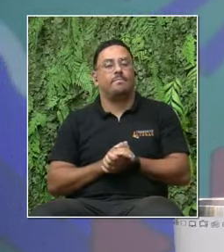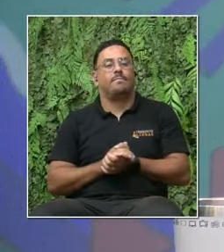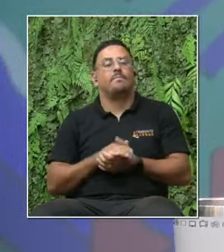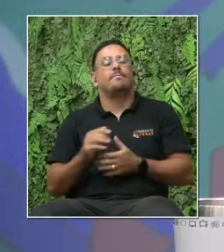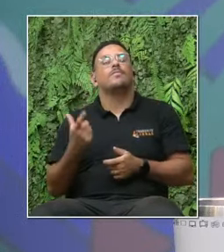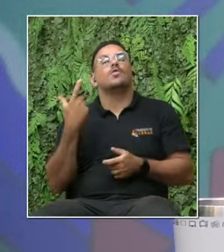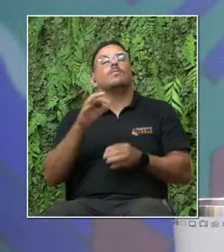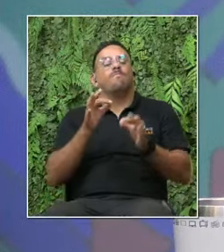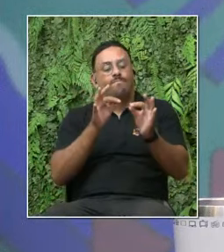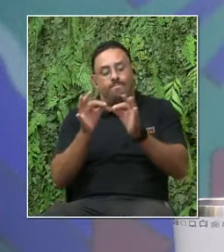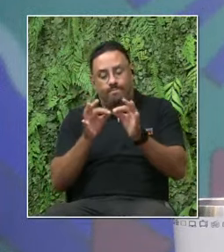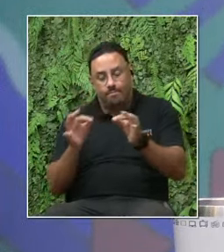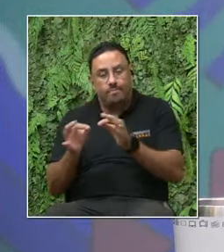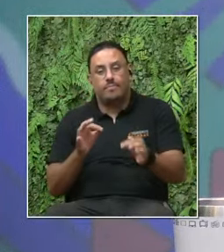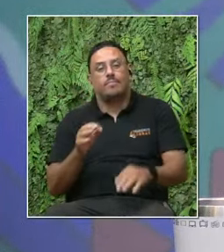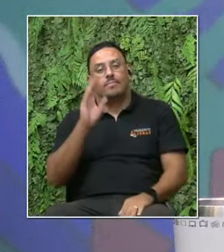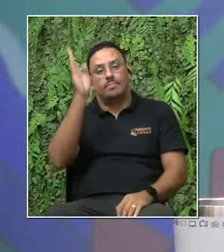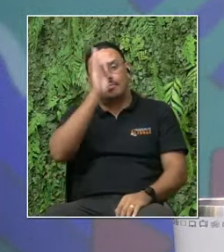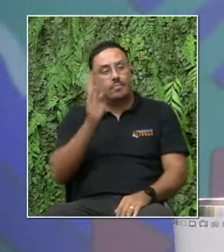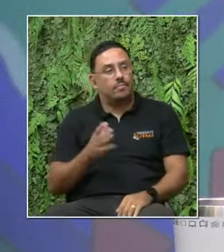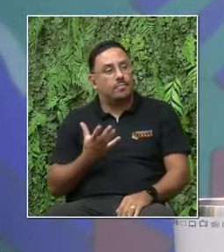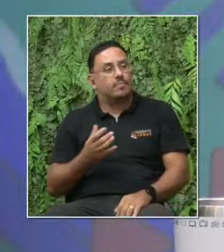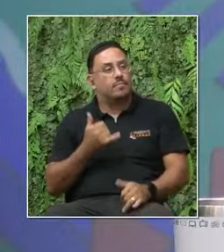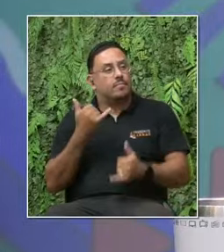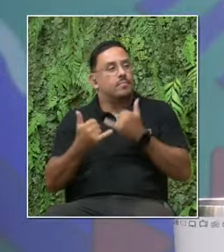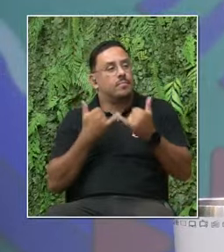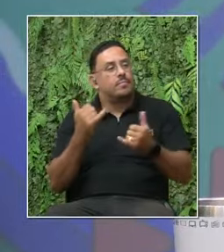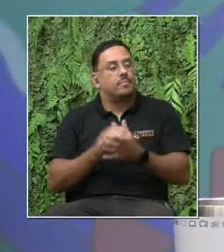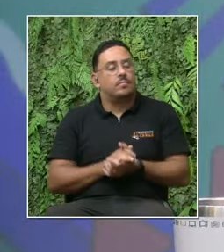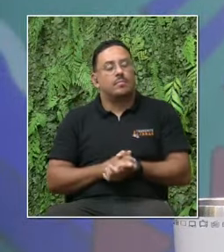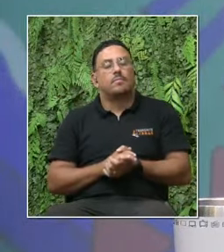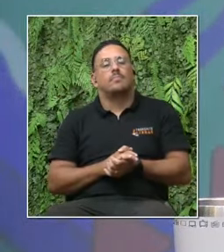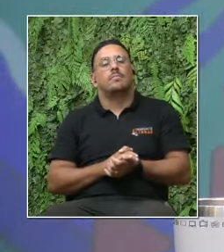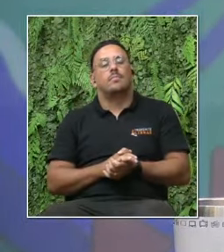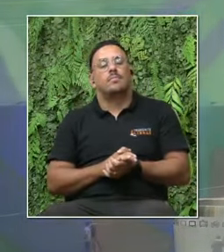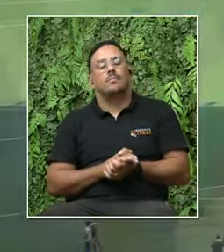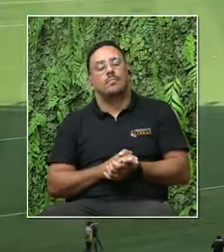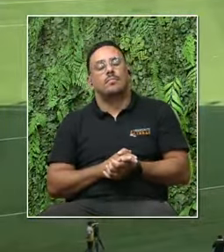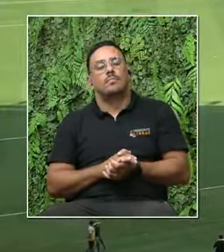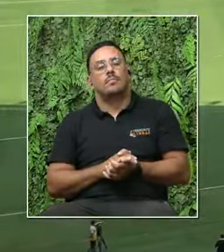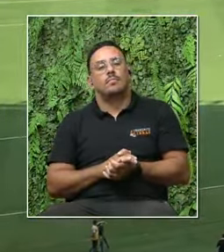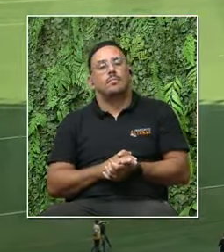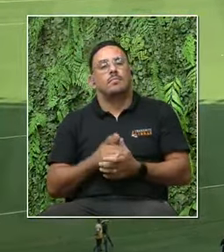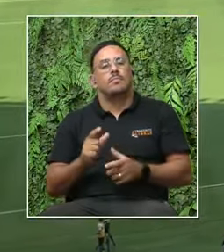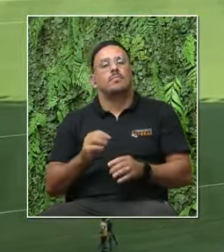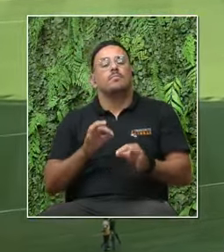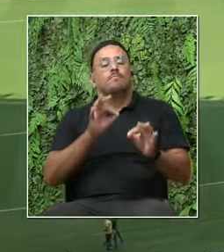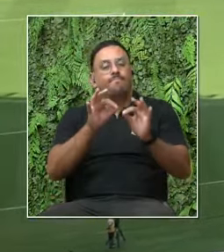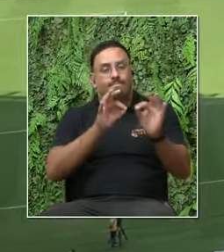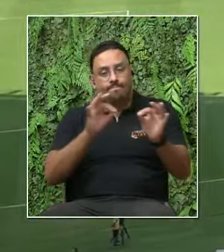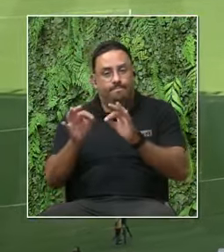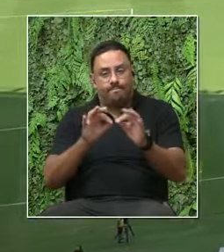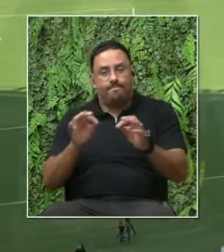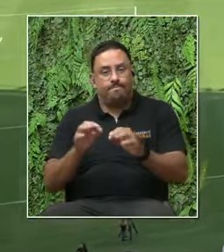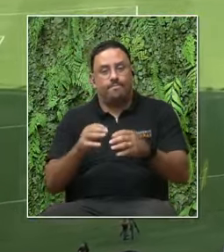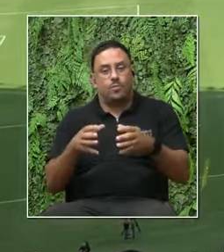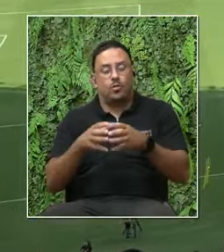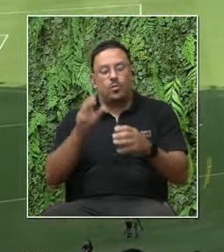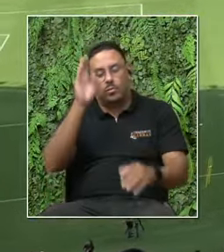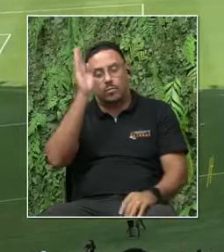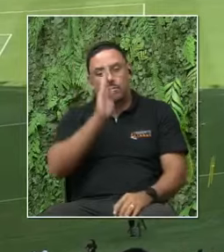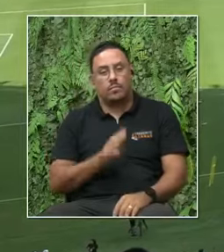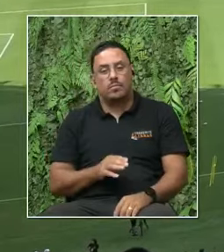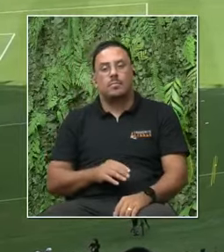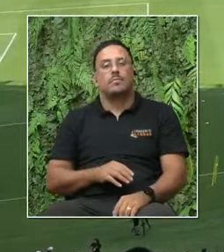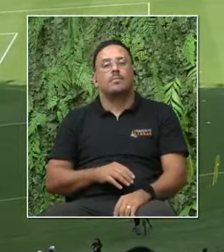não monta b não monta quer brincar quer brincar dral dá para montar a seleção fácil fácil qu brincar com